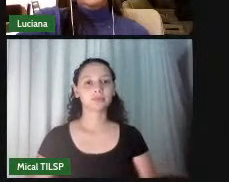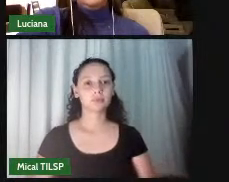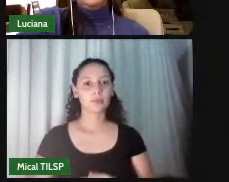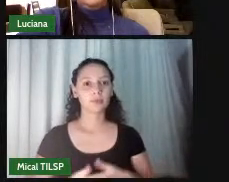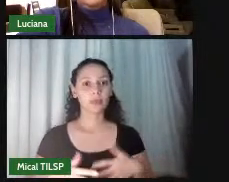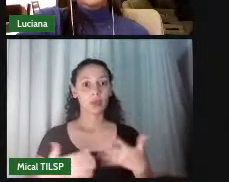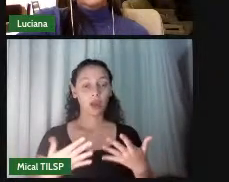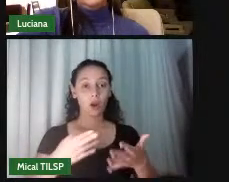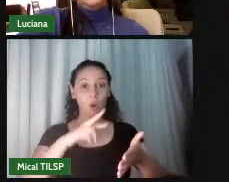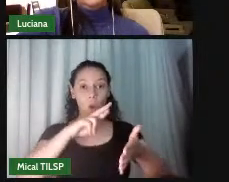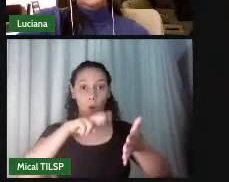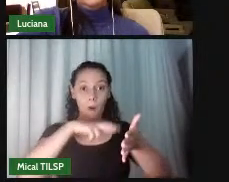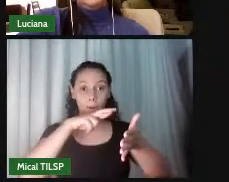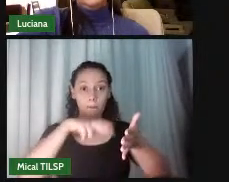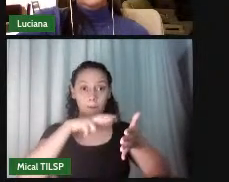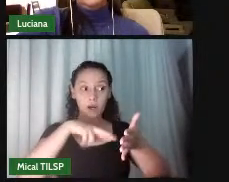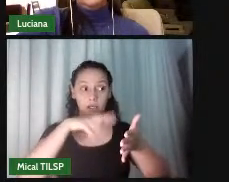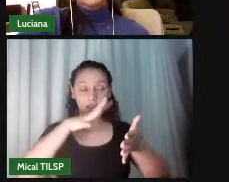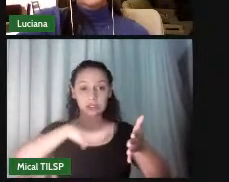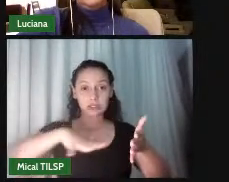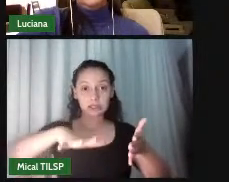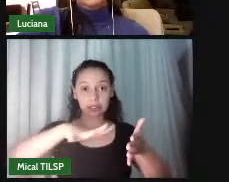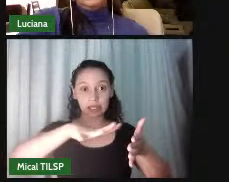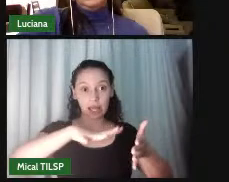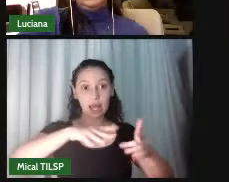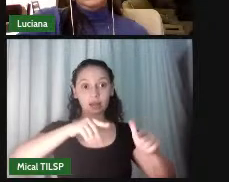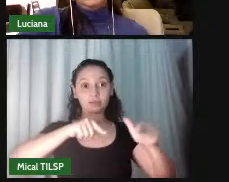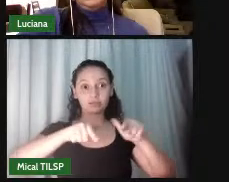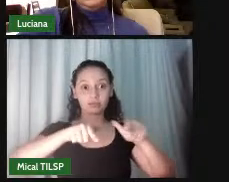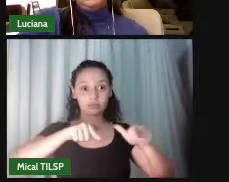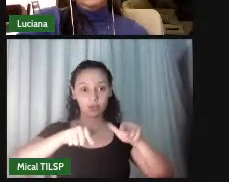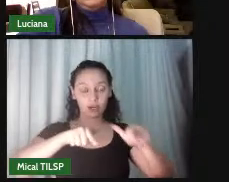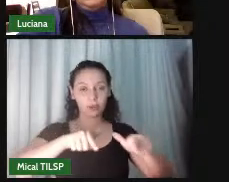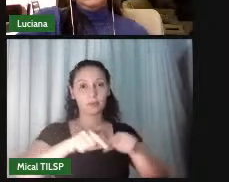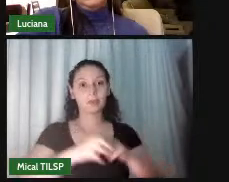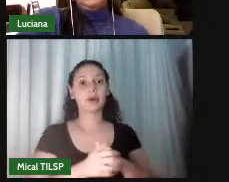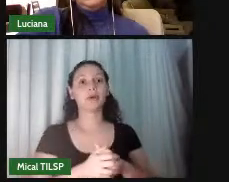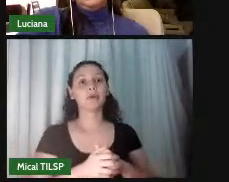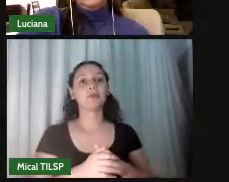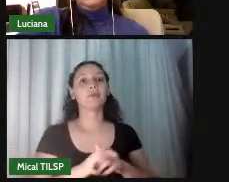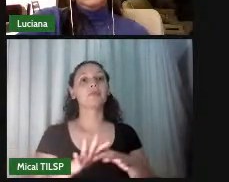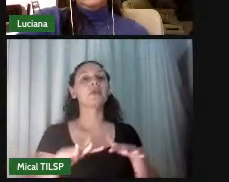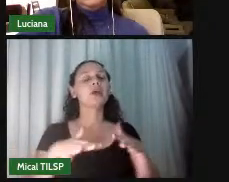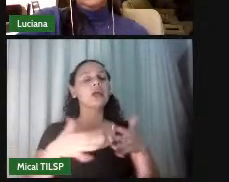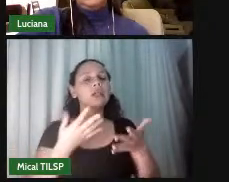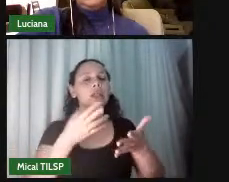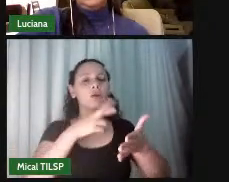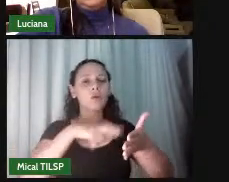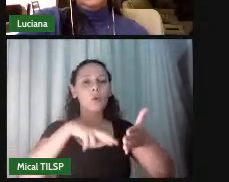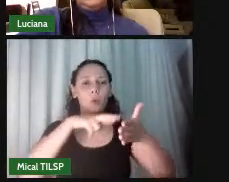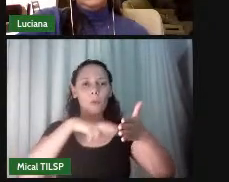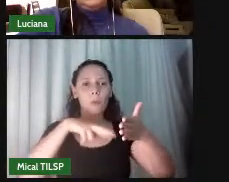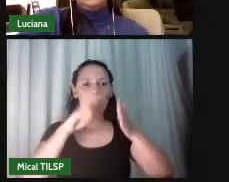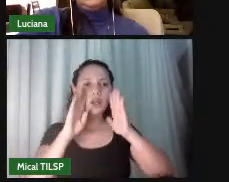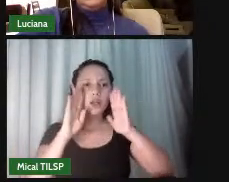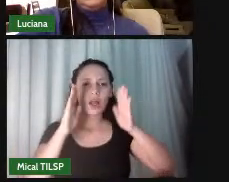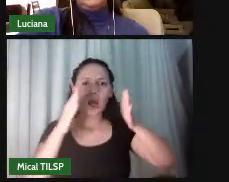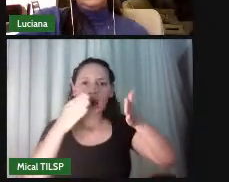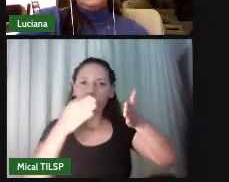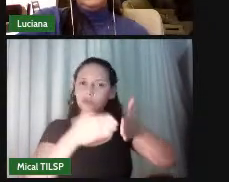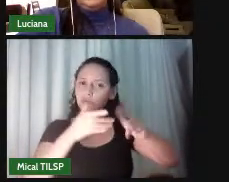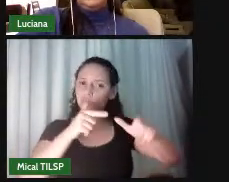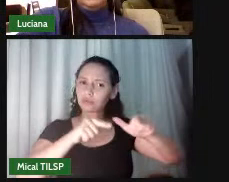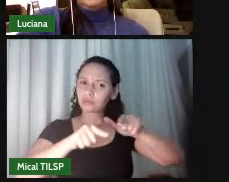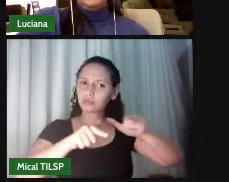Perícias na área trabalhista, então, ok? Então, quando a gente fala em perícia na área trabalhista, em órgãos,